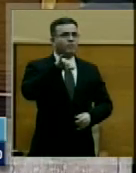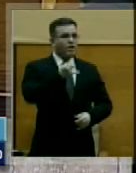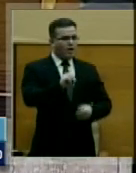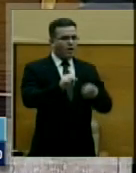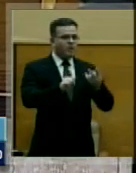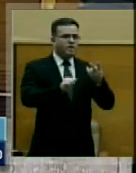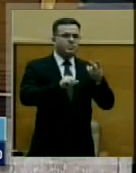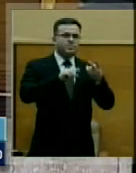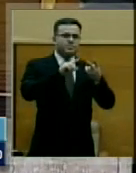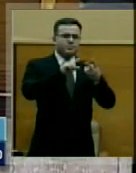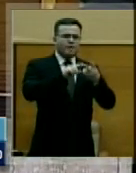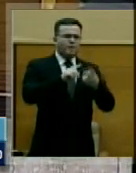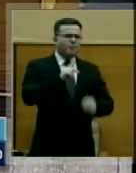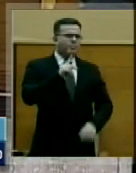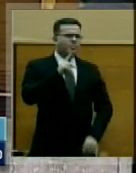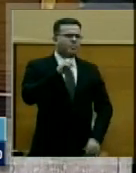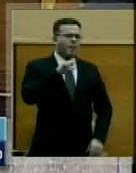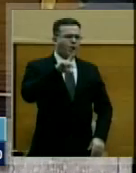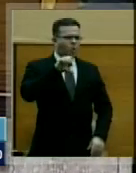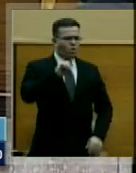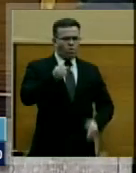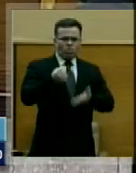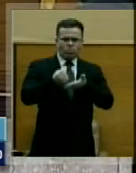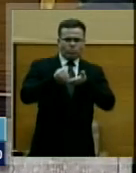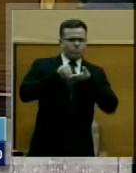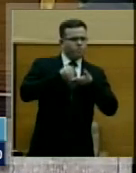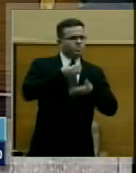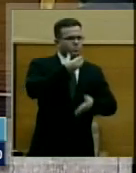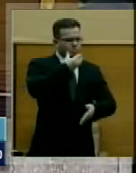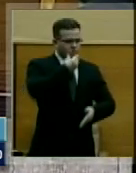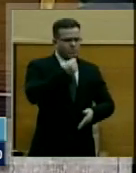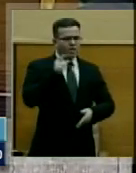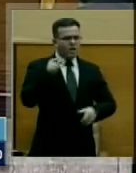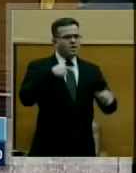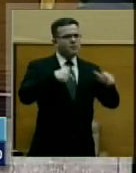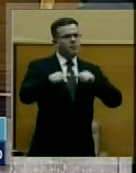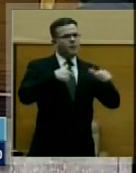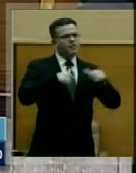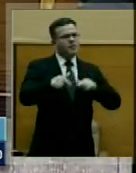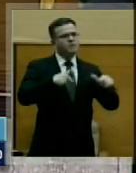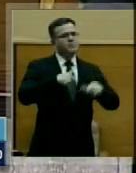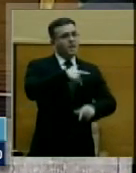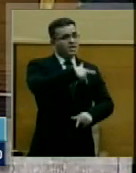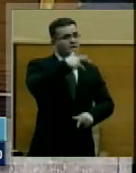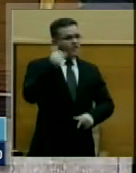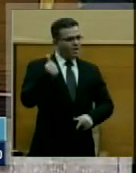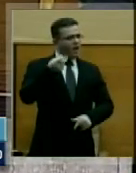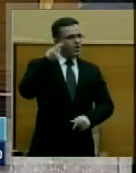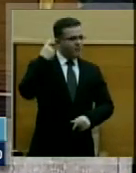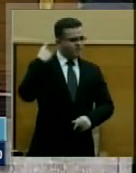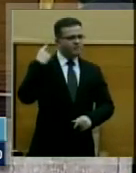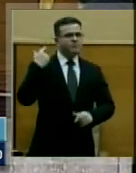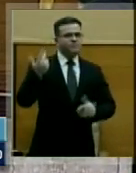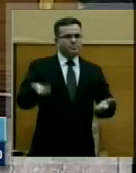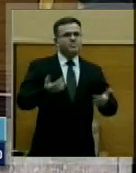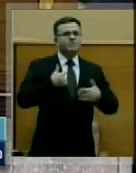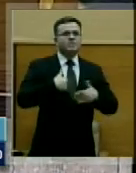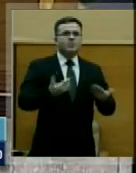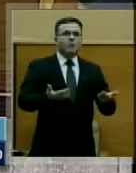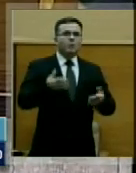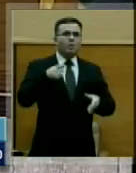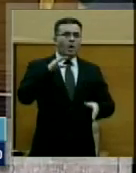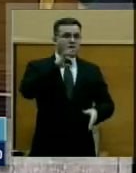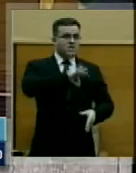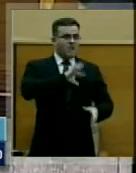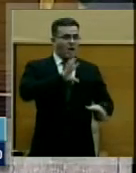do SENAC, que muito me ajudou, eu era funcionário do SENAC na época, e havia uma complementação do salário quando a gente